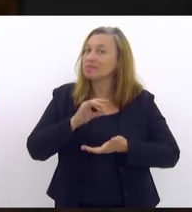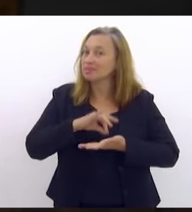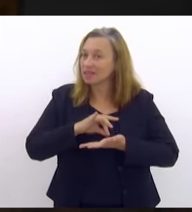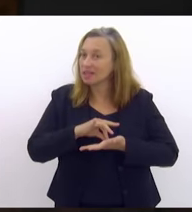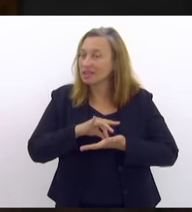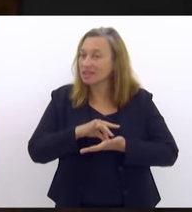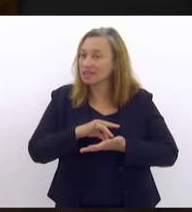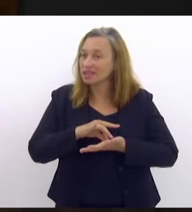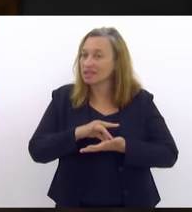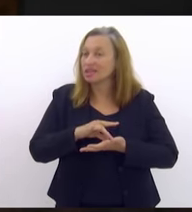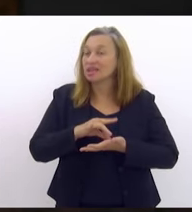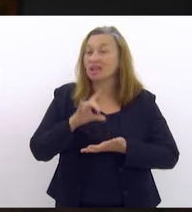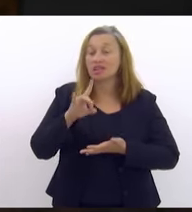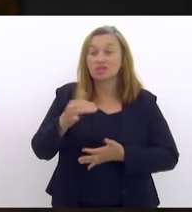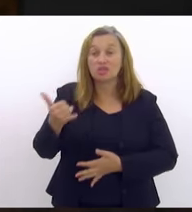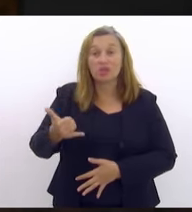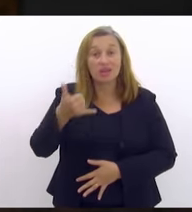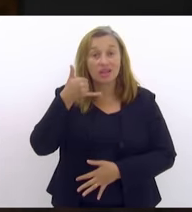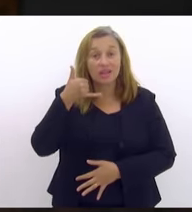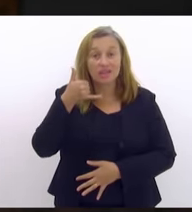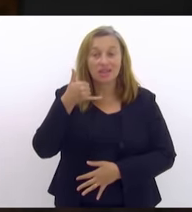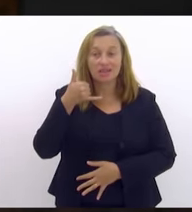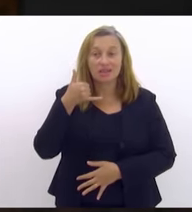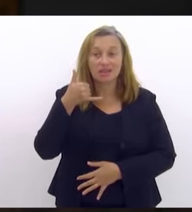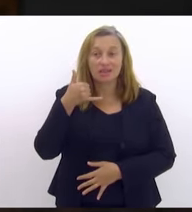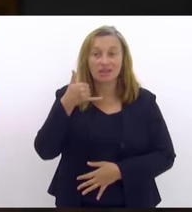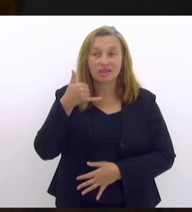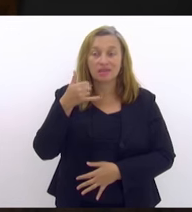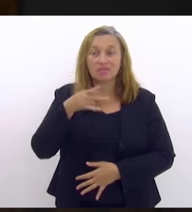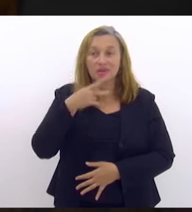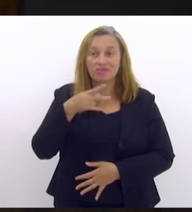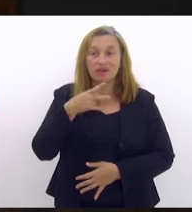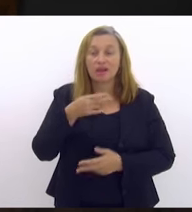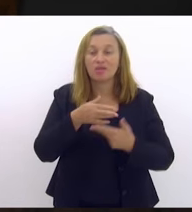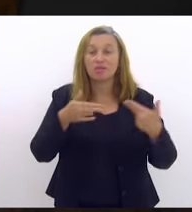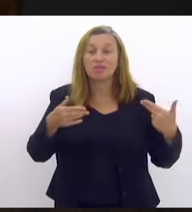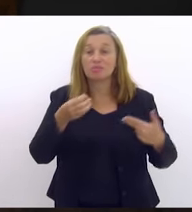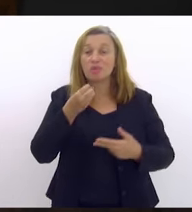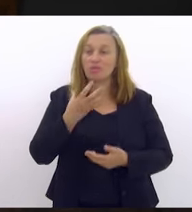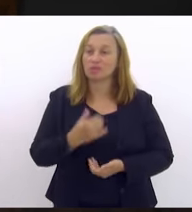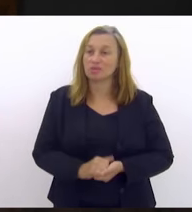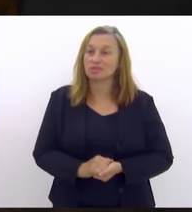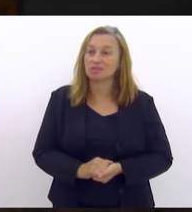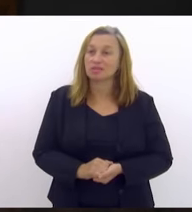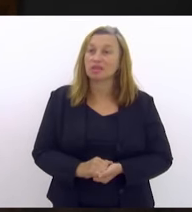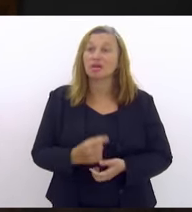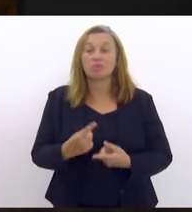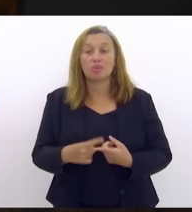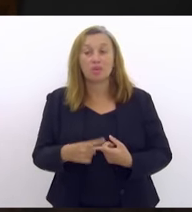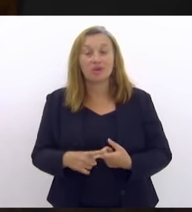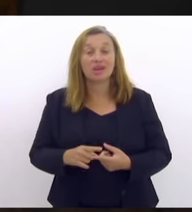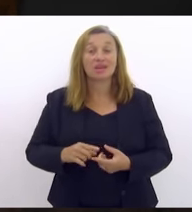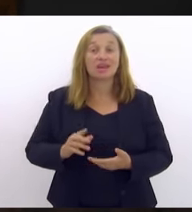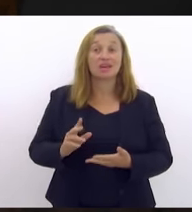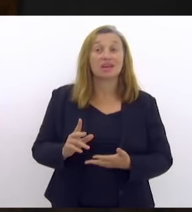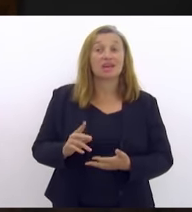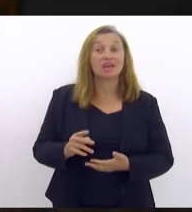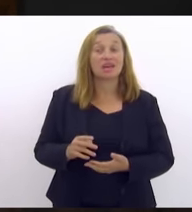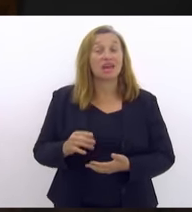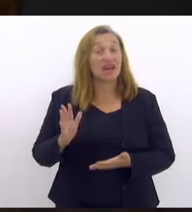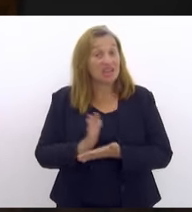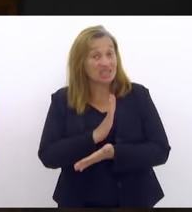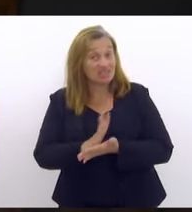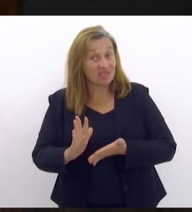verdade. Ela só me liga, né, para me dizer coisas boas, porque nem sempre na política as